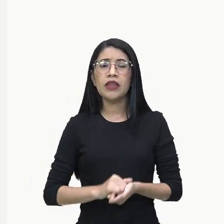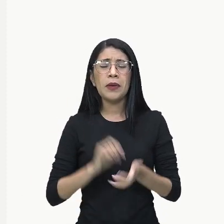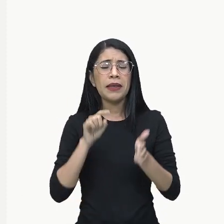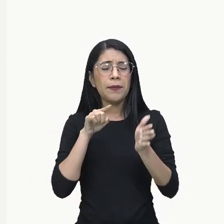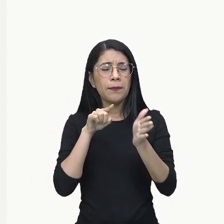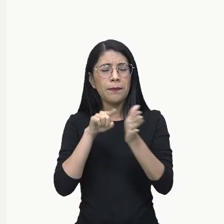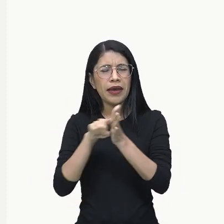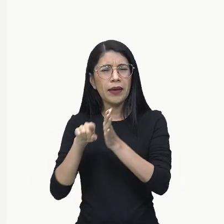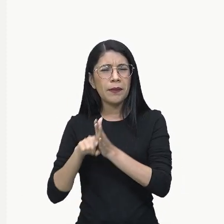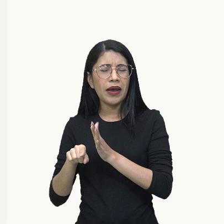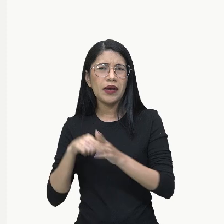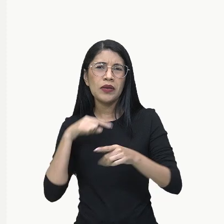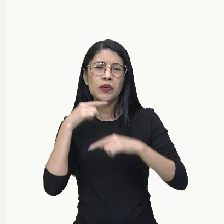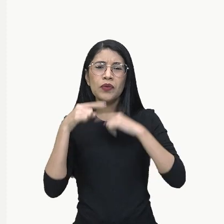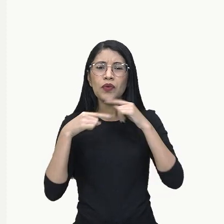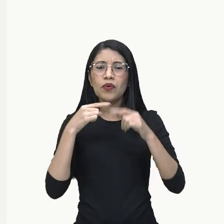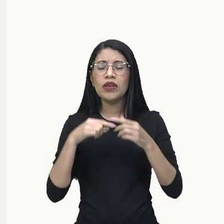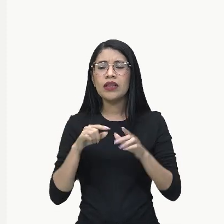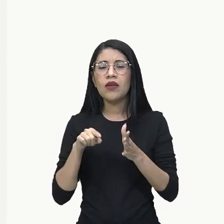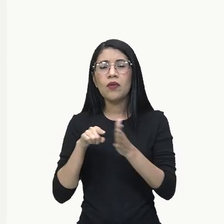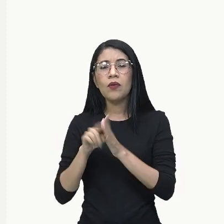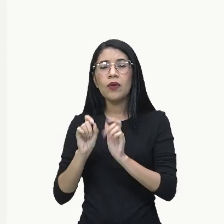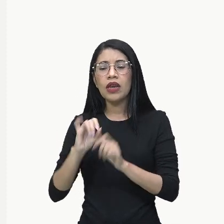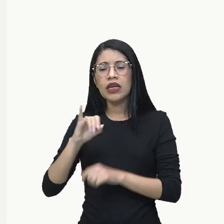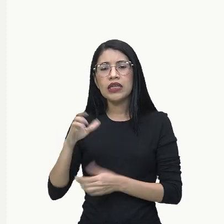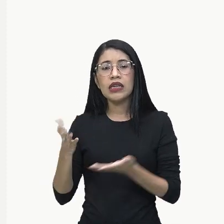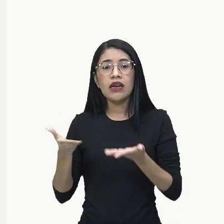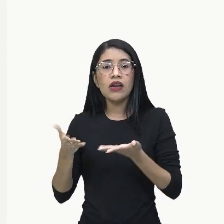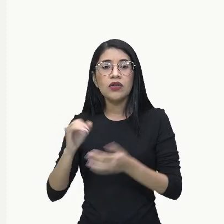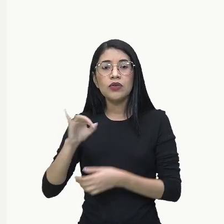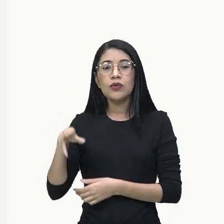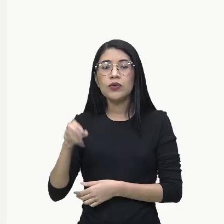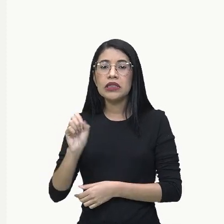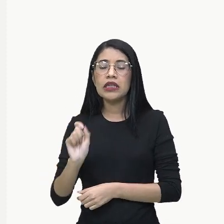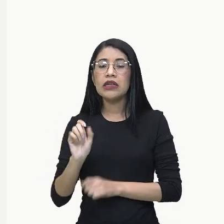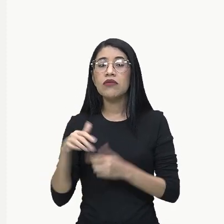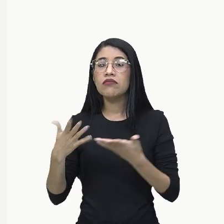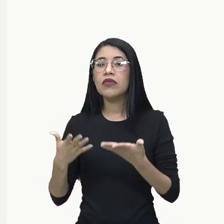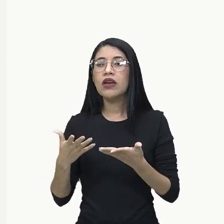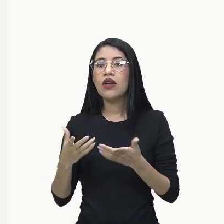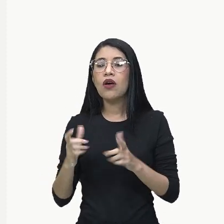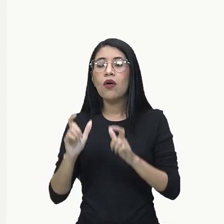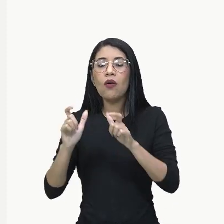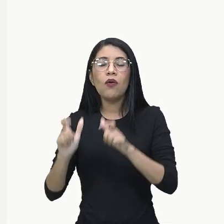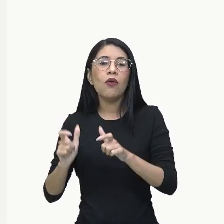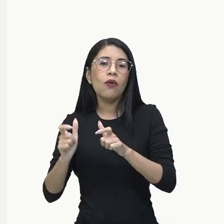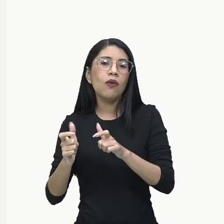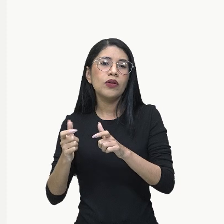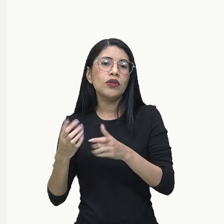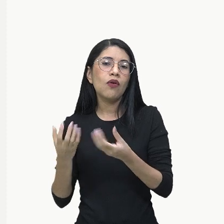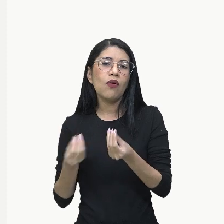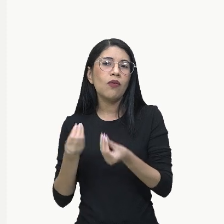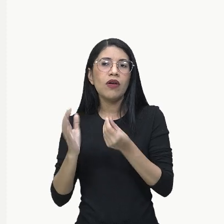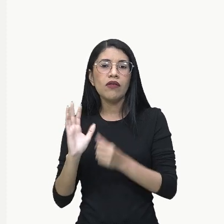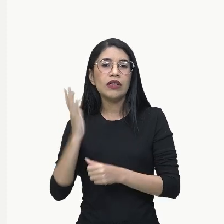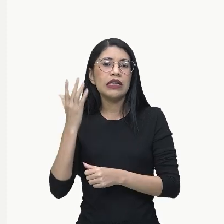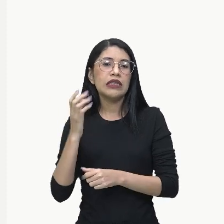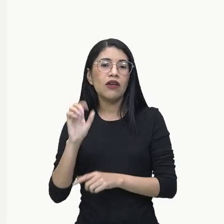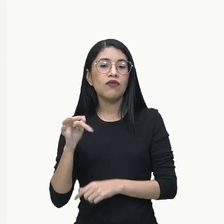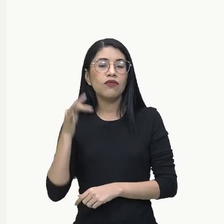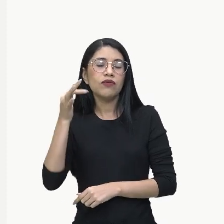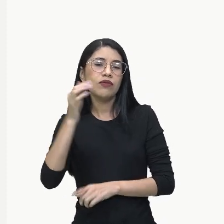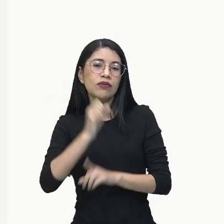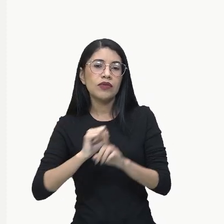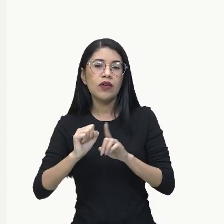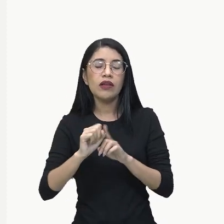todo o poema E agora, José, é justamente isso, gente. Para onde que vai a sociedade? Para onde vai